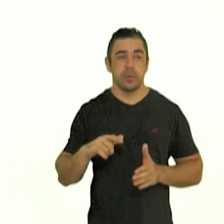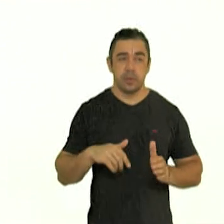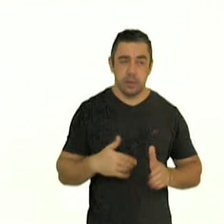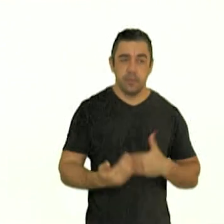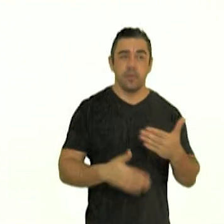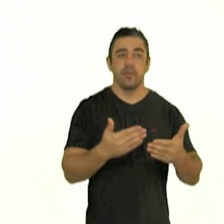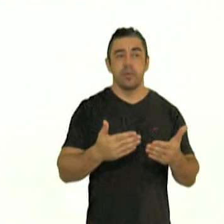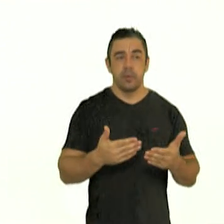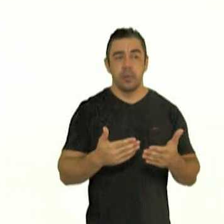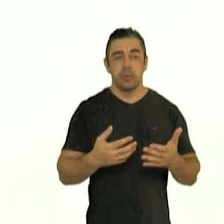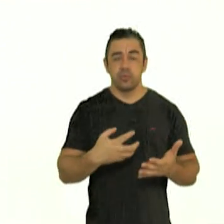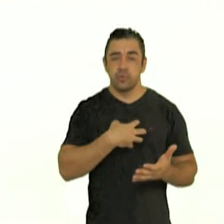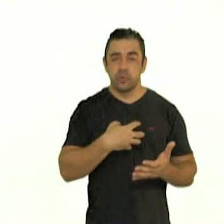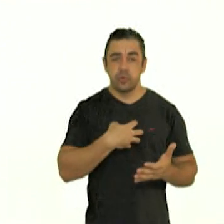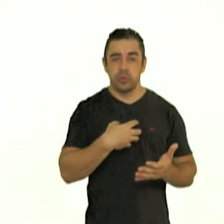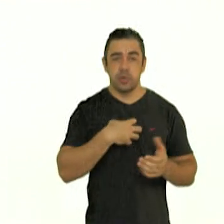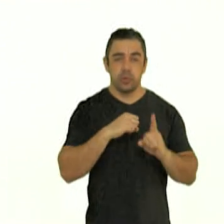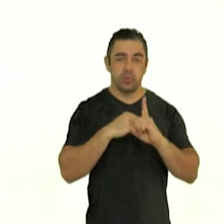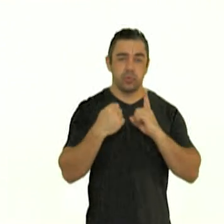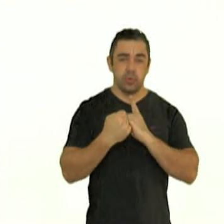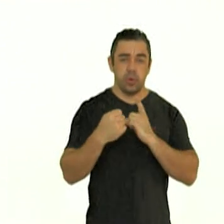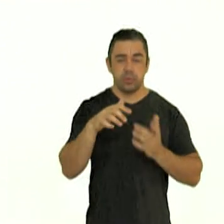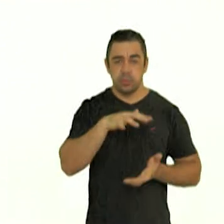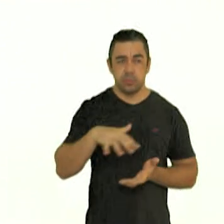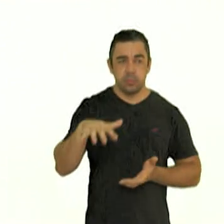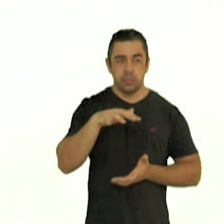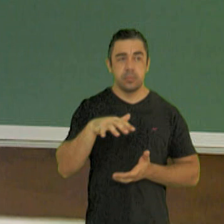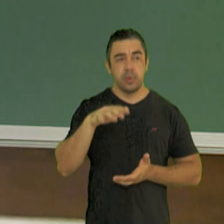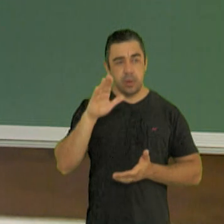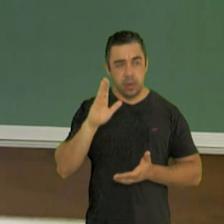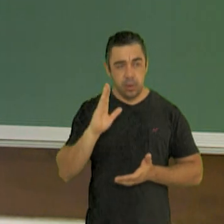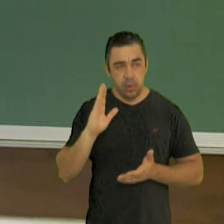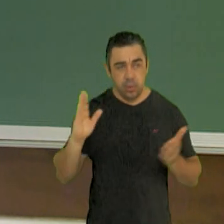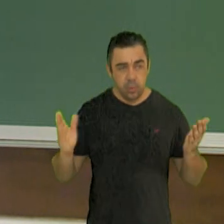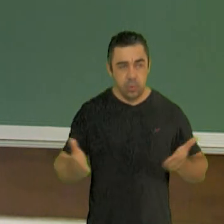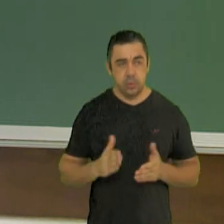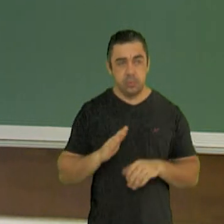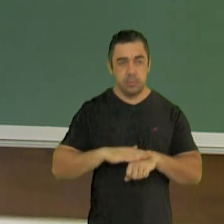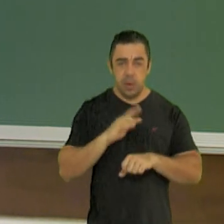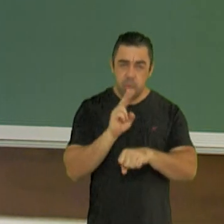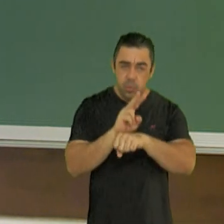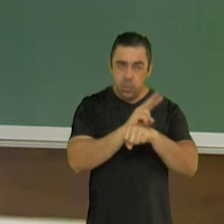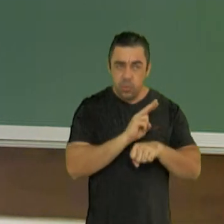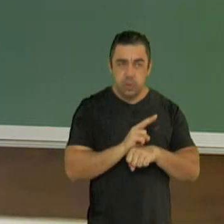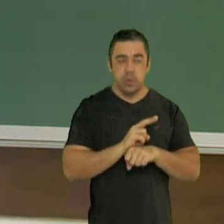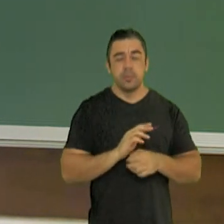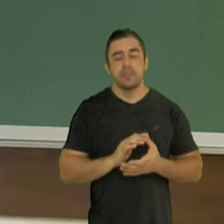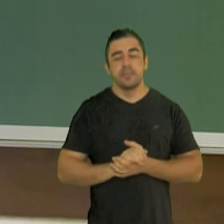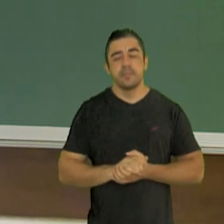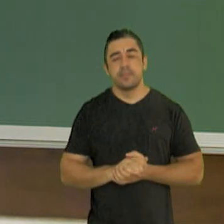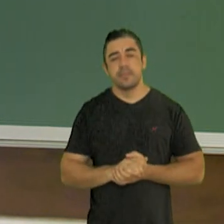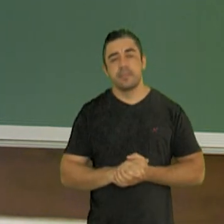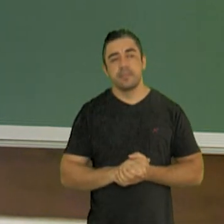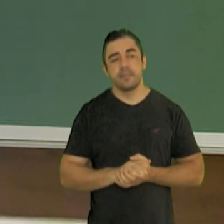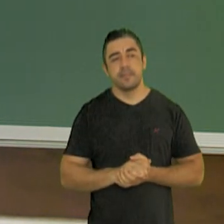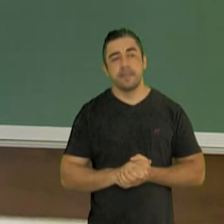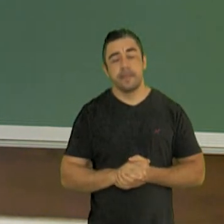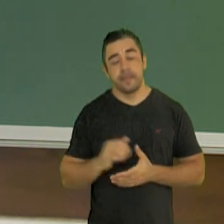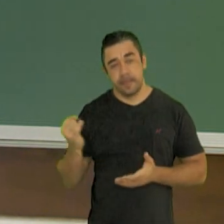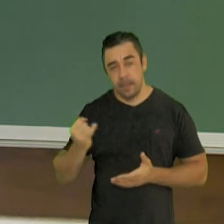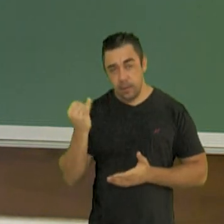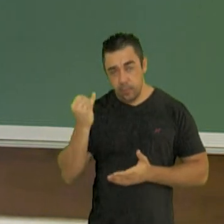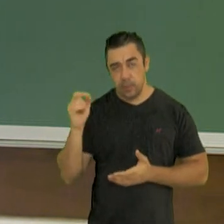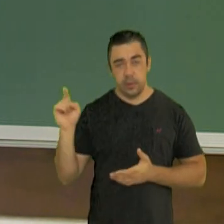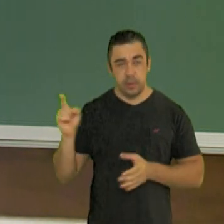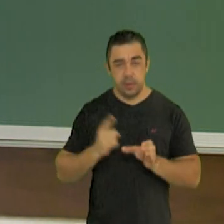desenvolver uma formação socioespacial hoje mais efetiva, mais cuidadosa, mais conservadora. A importância